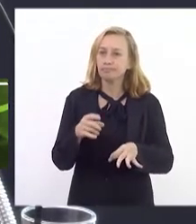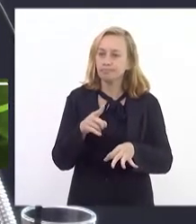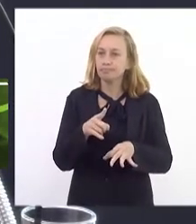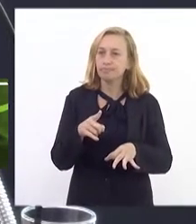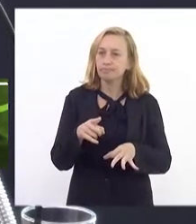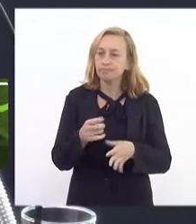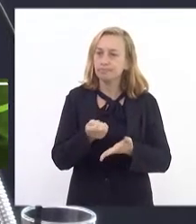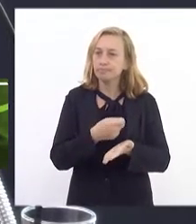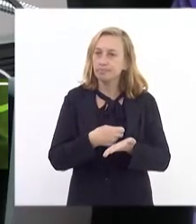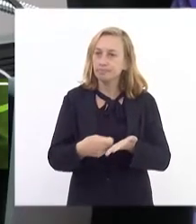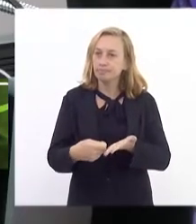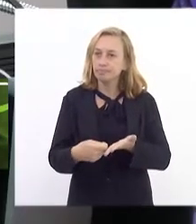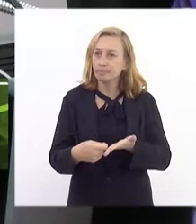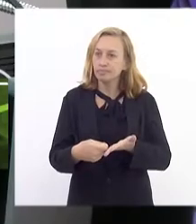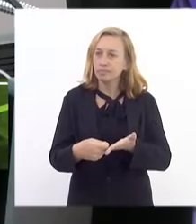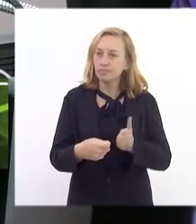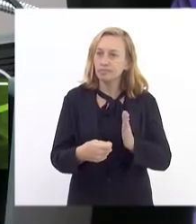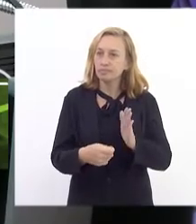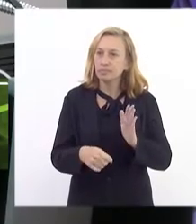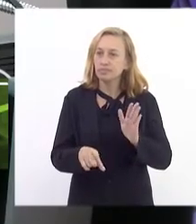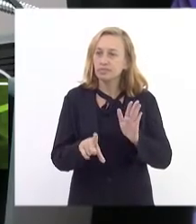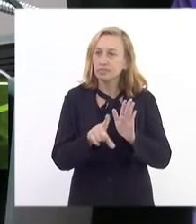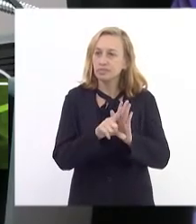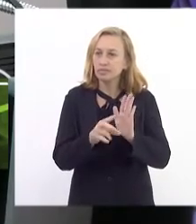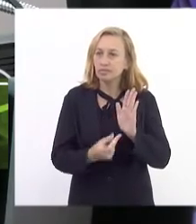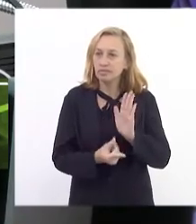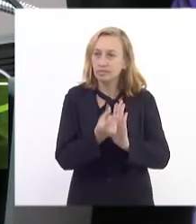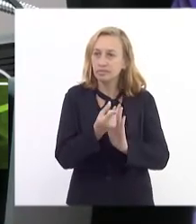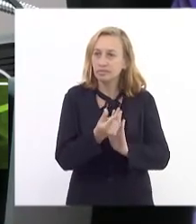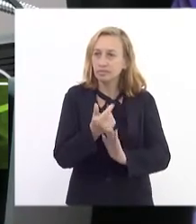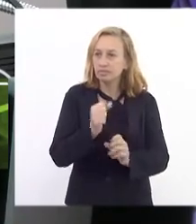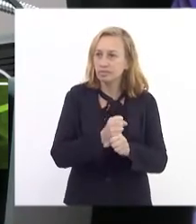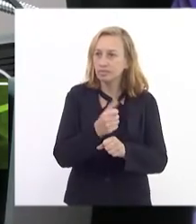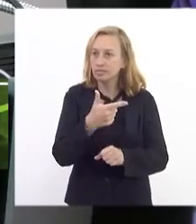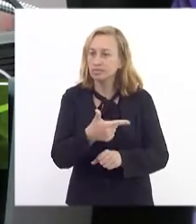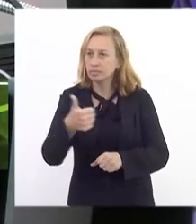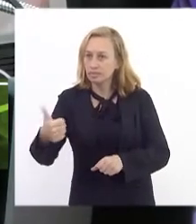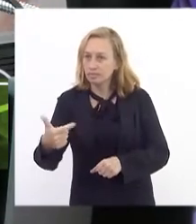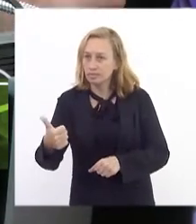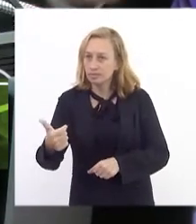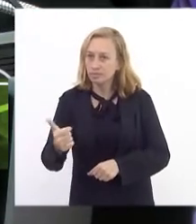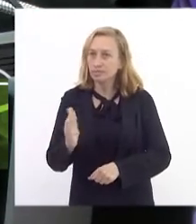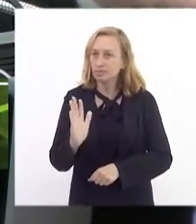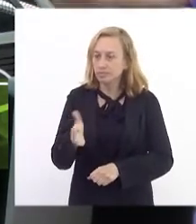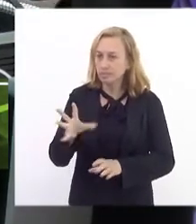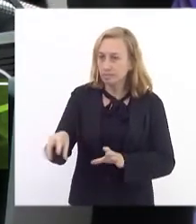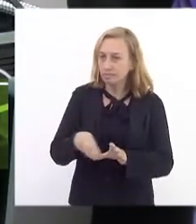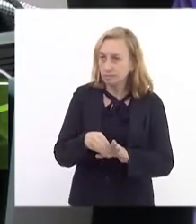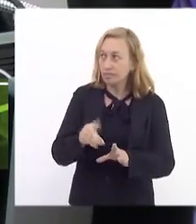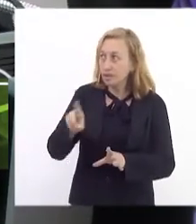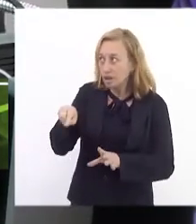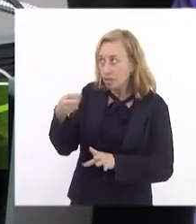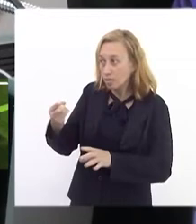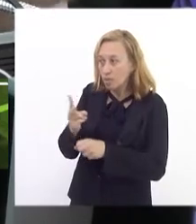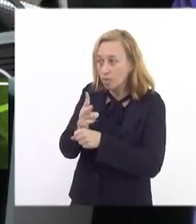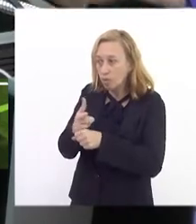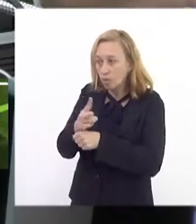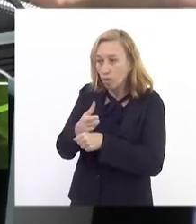inscrito na LOA de 22, está lá alocado, né? É claro que a gente vai depois